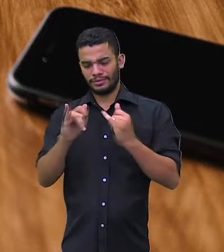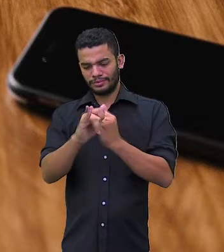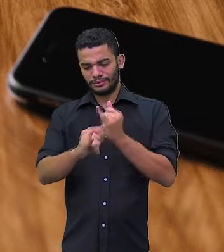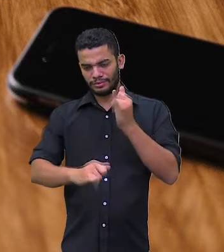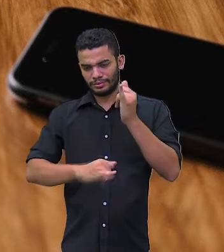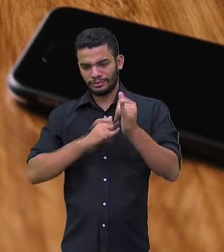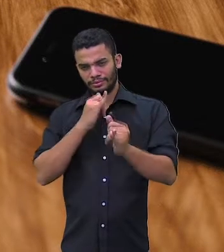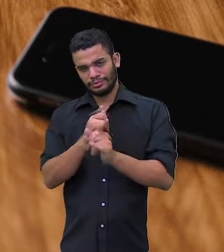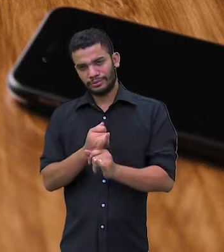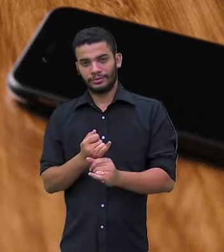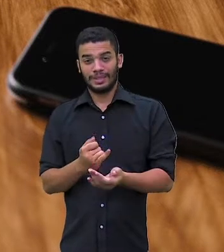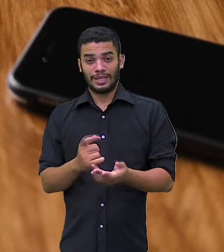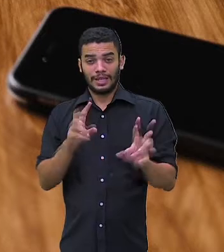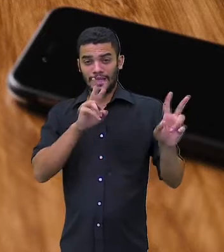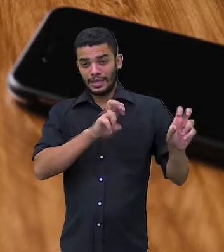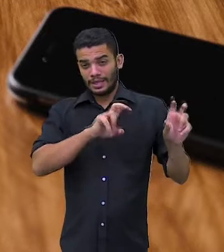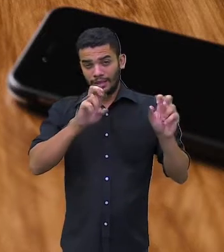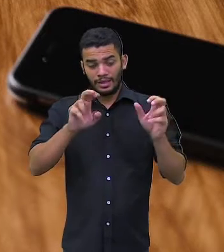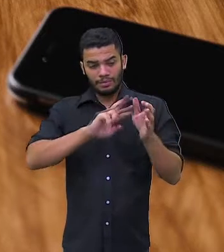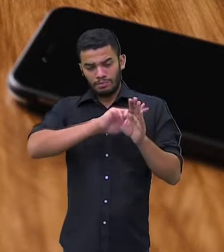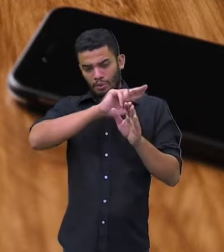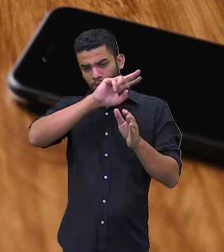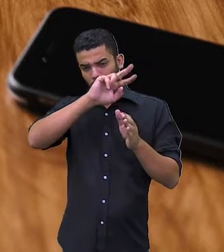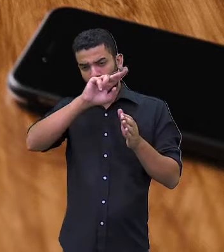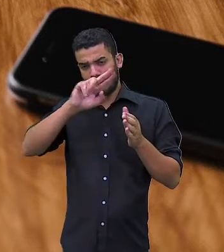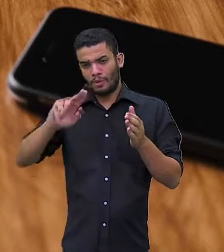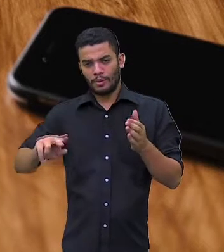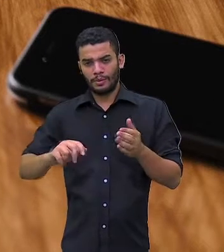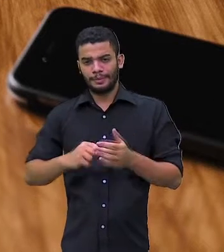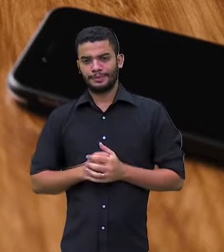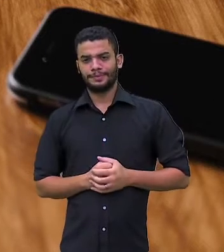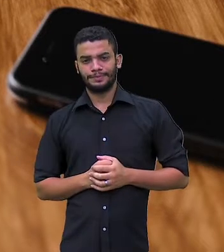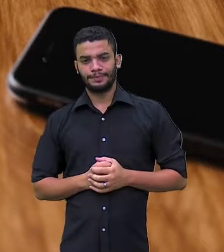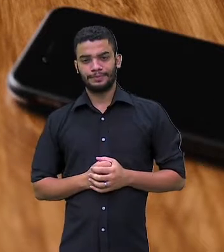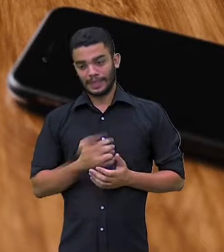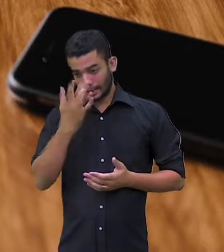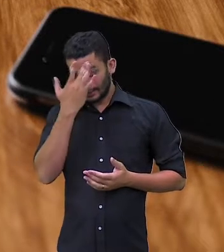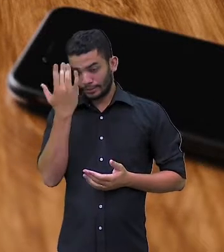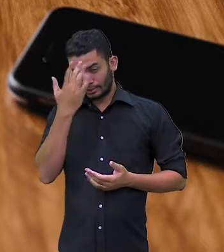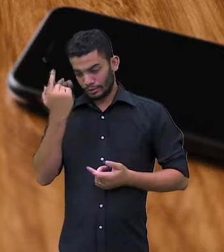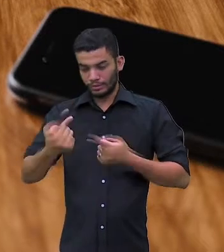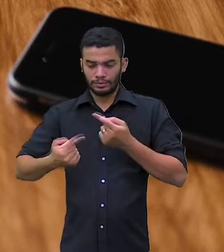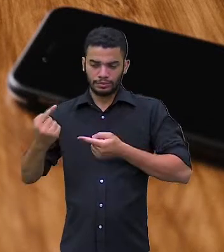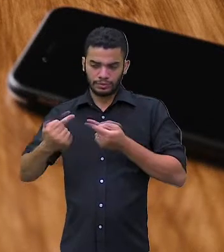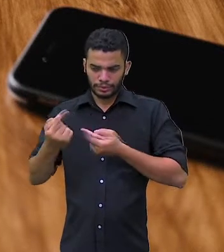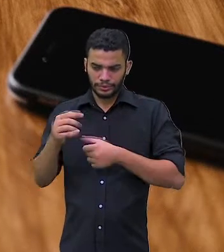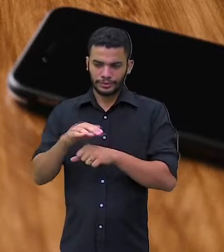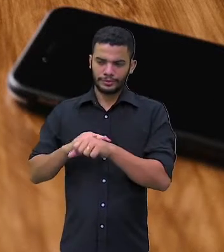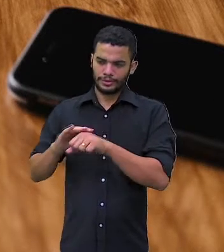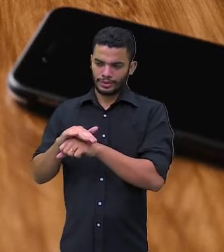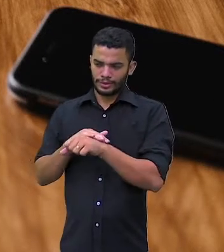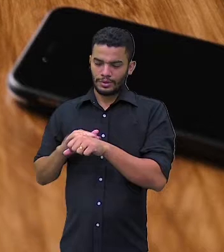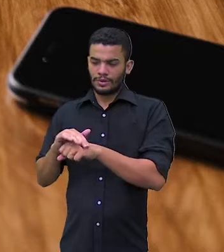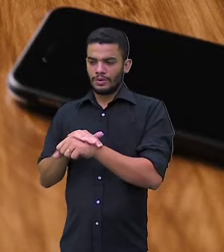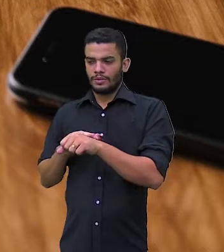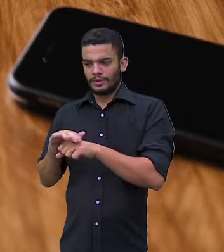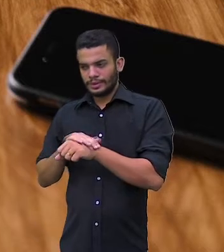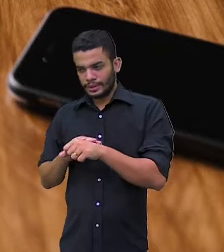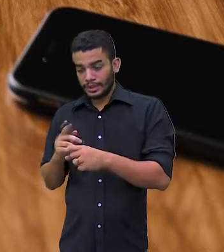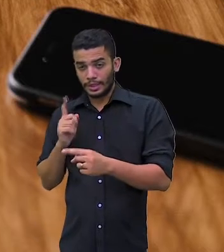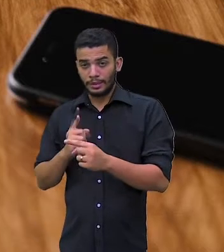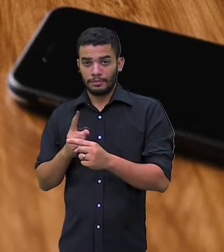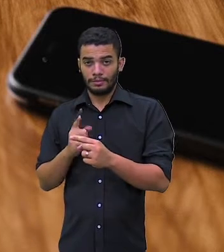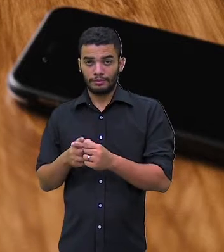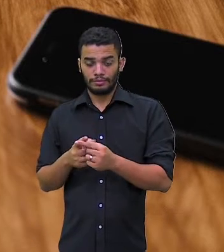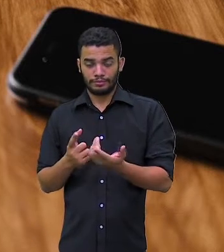tratar assim de diversos temas, né? E temas que causam discussão, né? Em que são apresentados aí fatos,